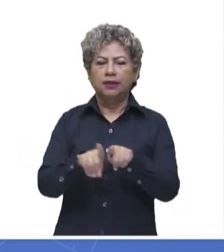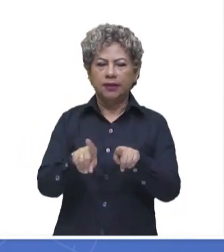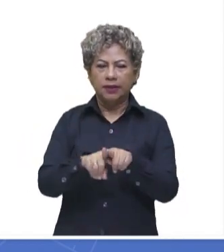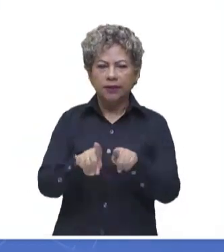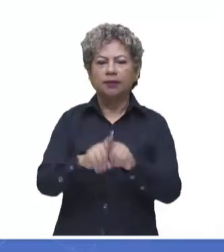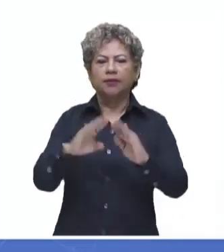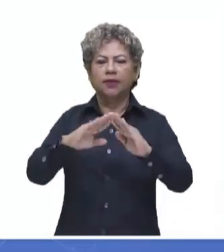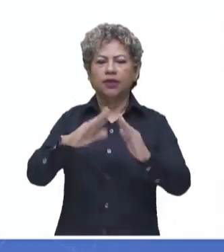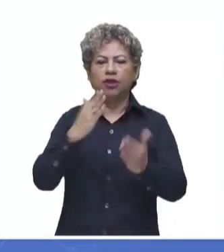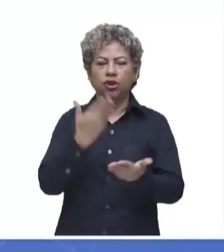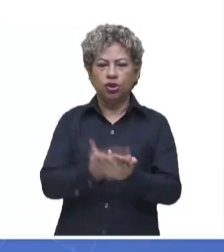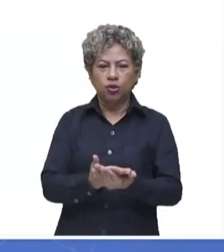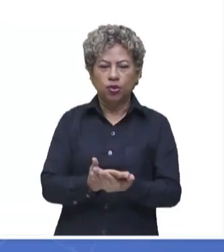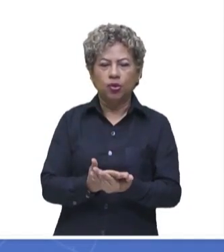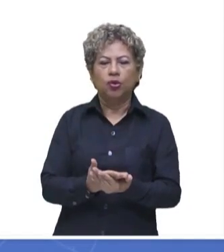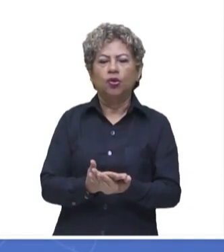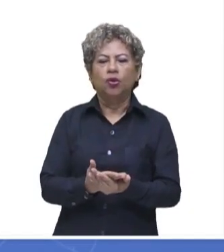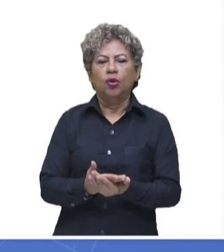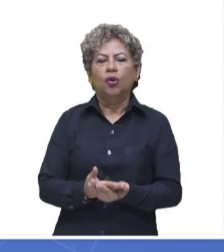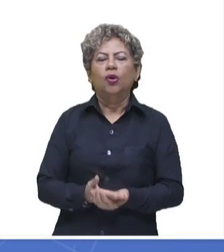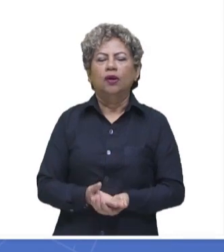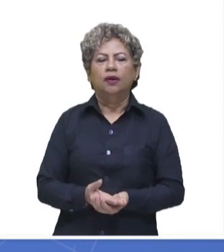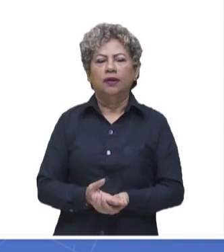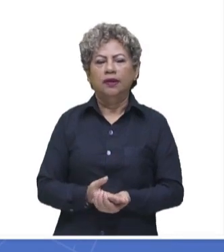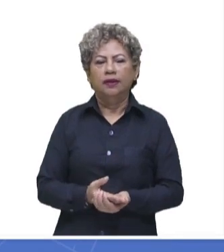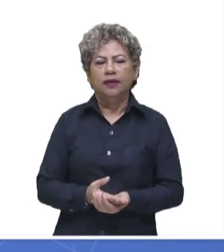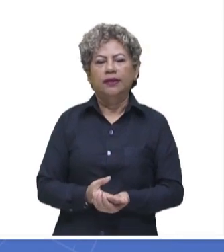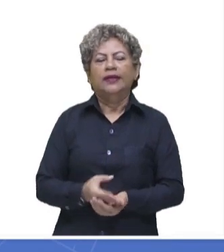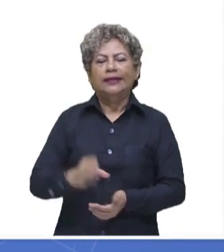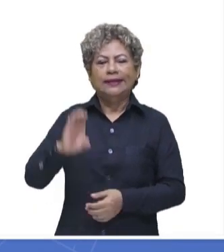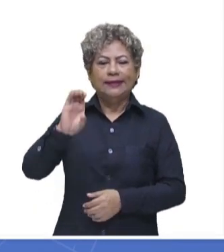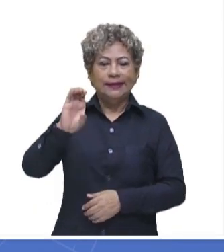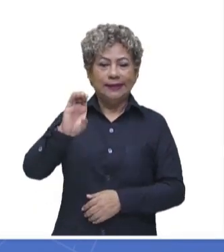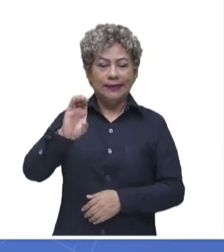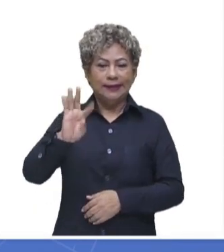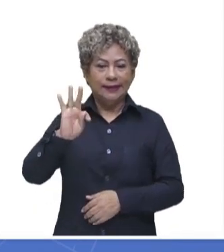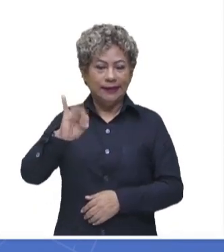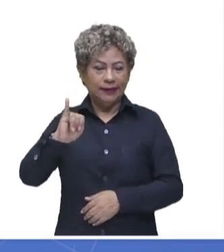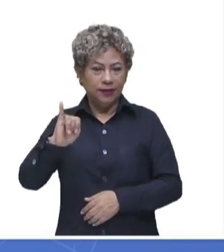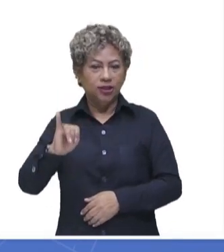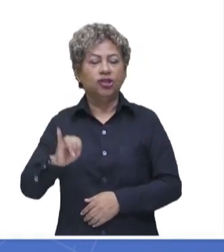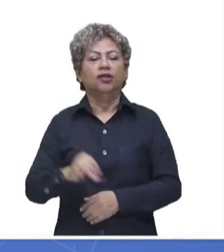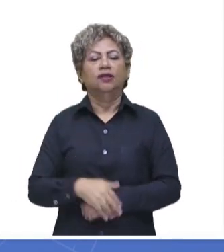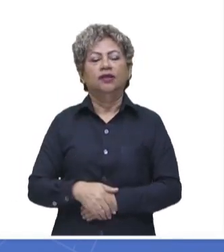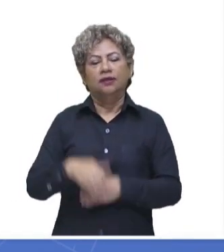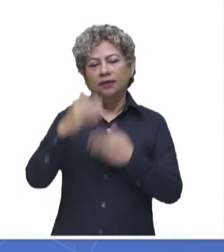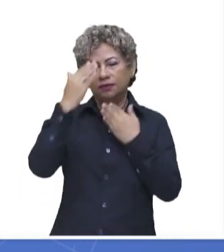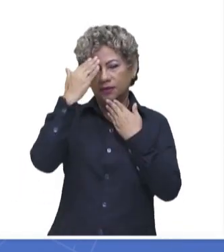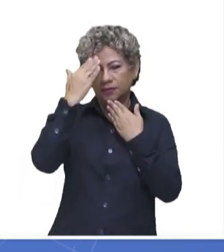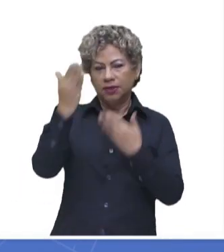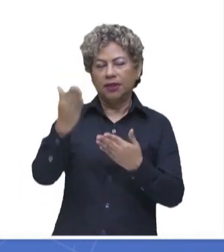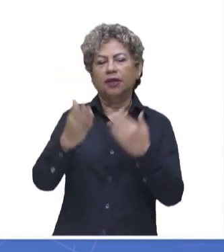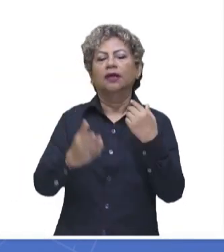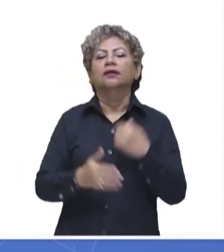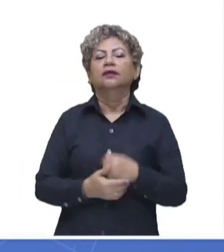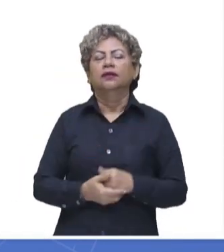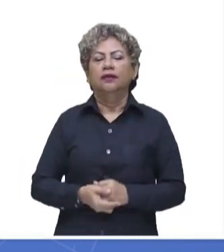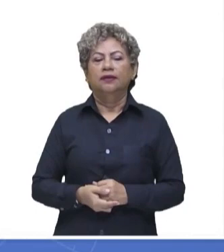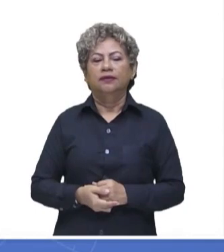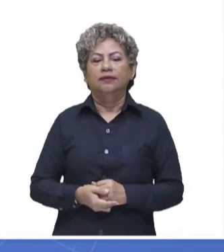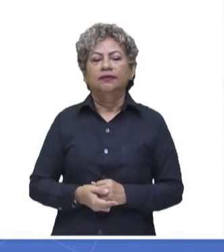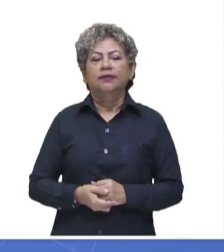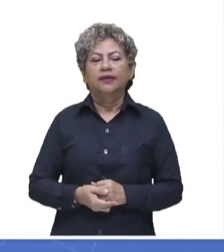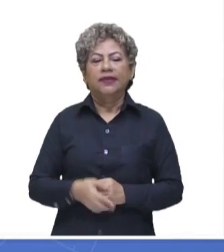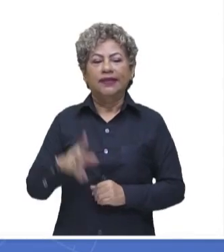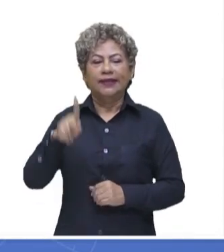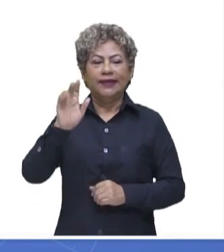uma vez lá em Humaitá, um abraço aí da escola Tarsila Prado. Cailane, escola Sebastiana Braga,